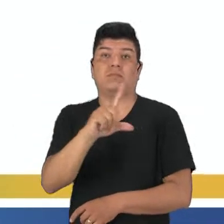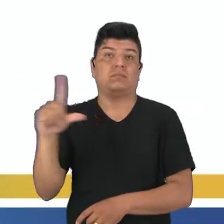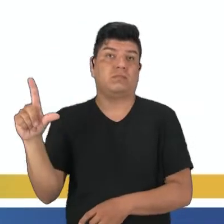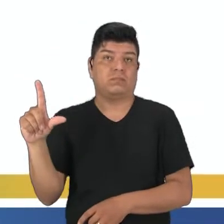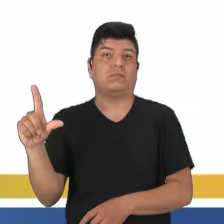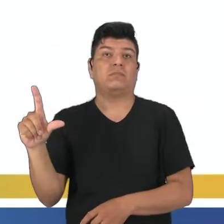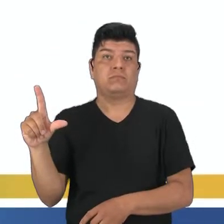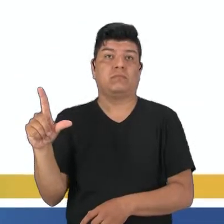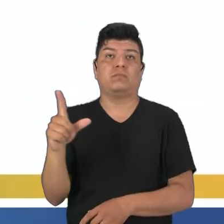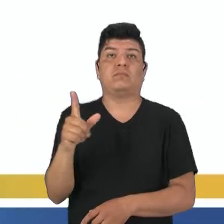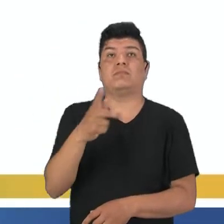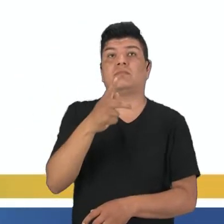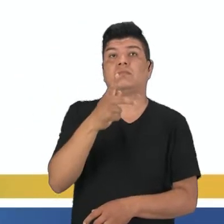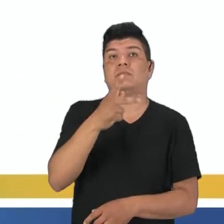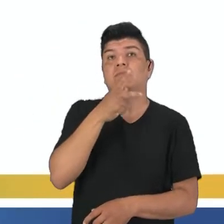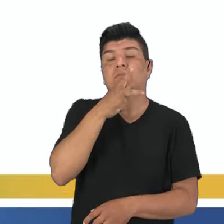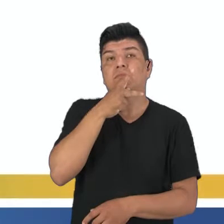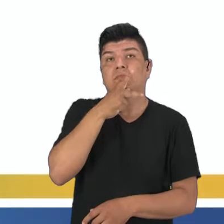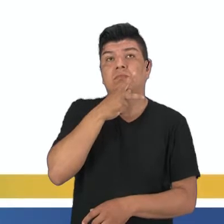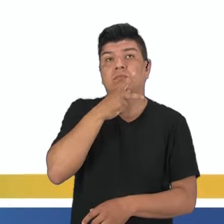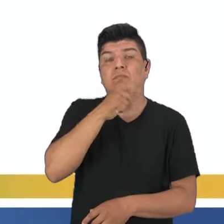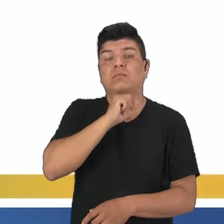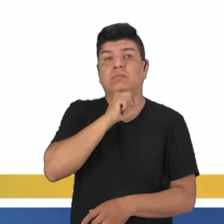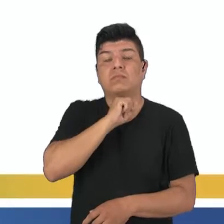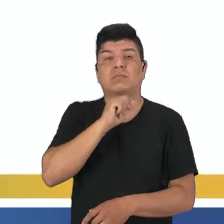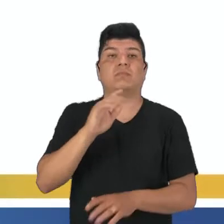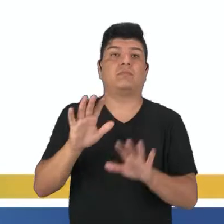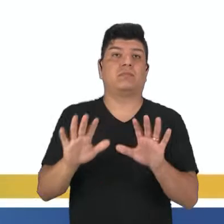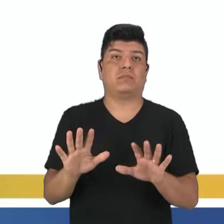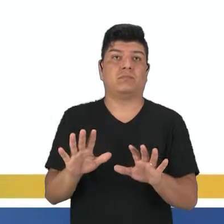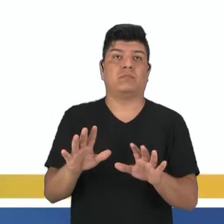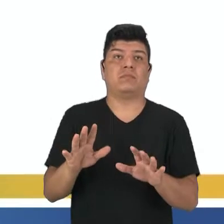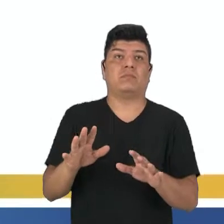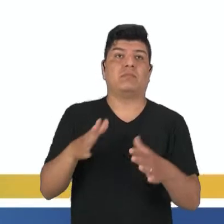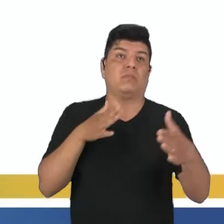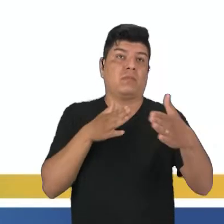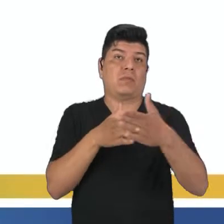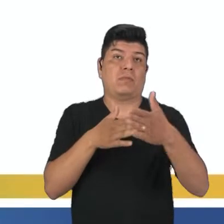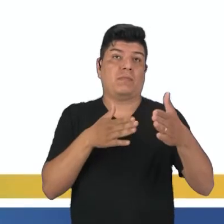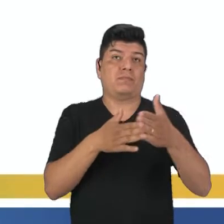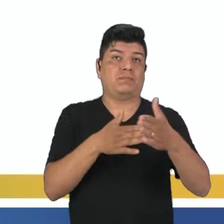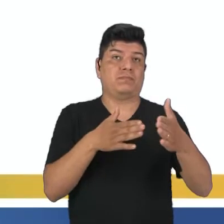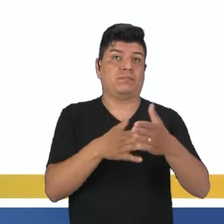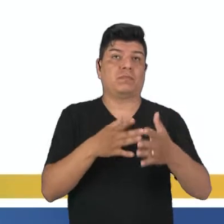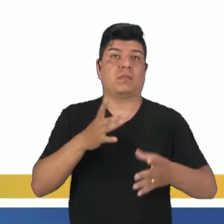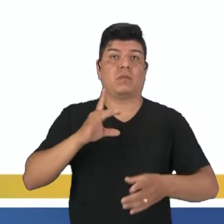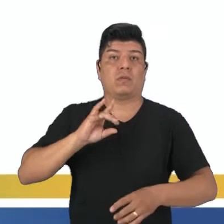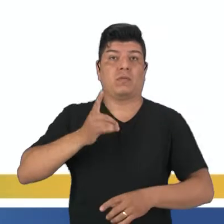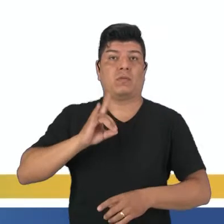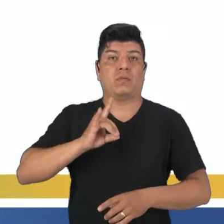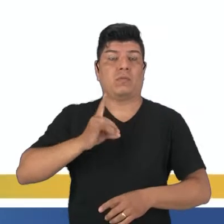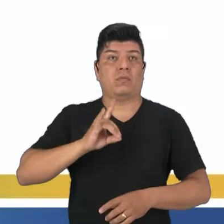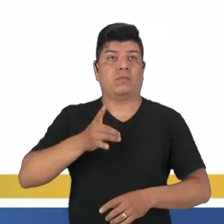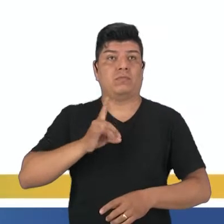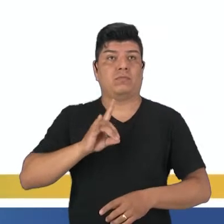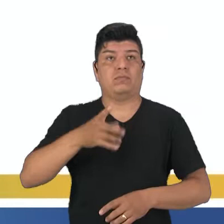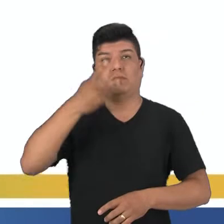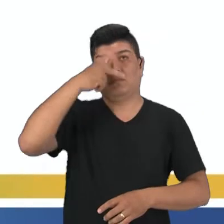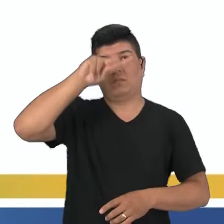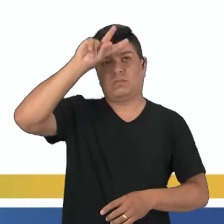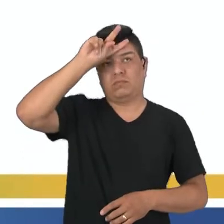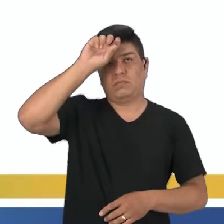faz fronteira com 2 países, a Bolívia a sudeste e o Peru ao sul,